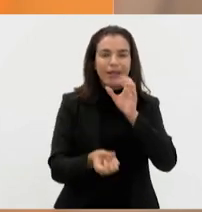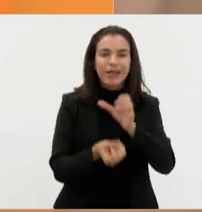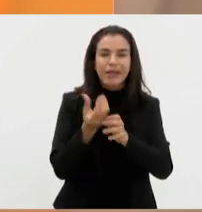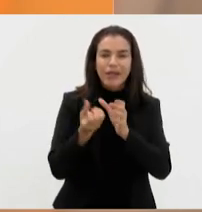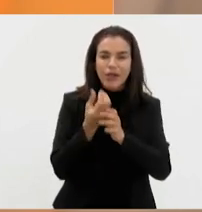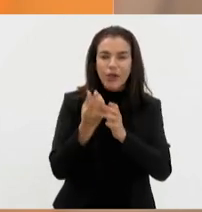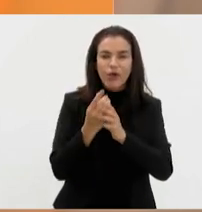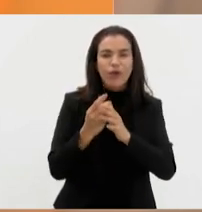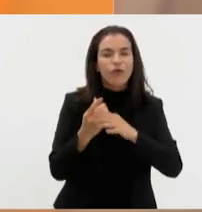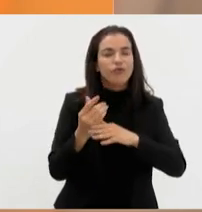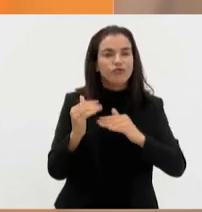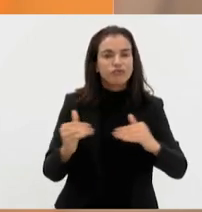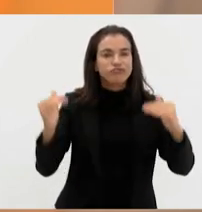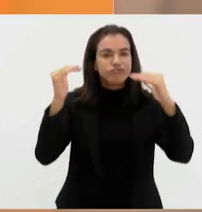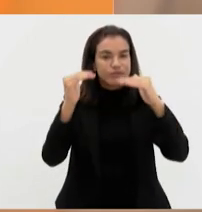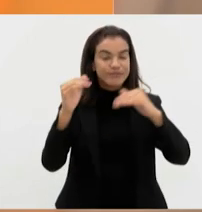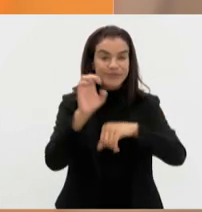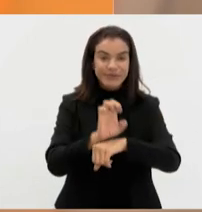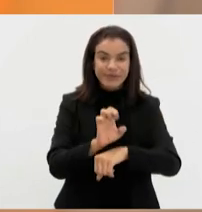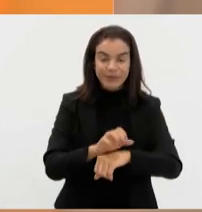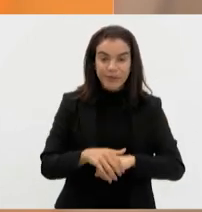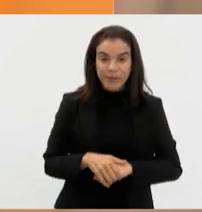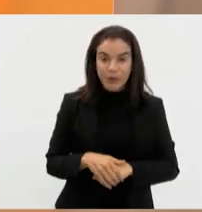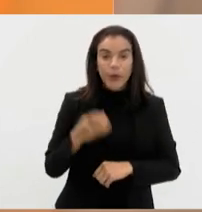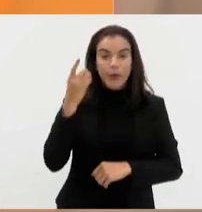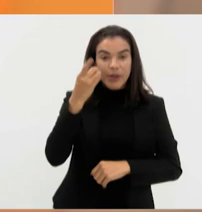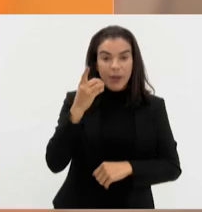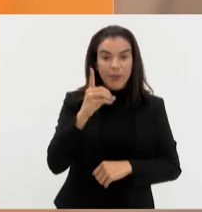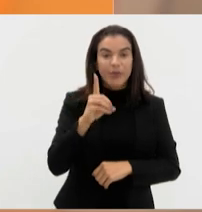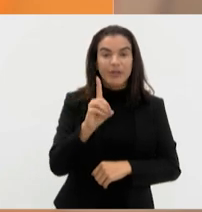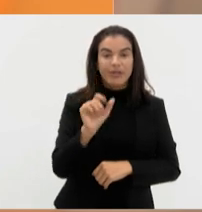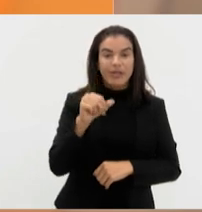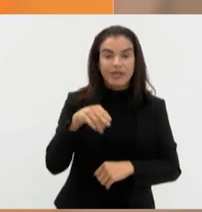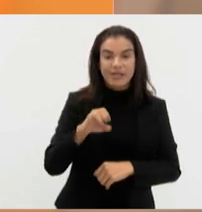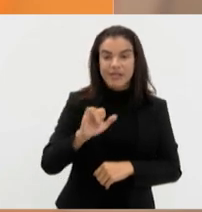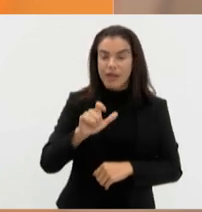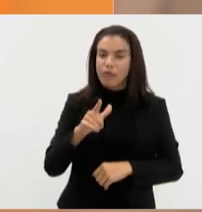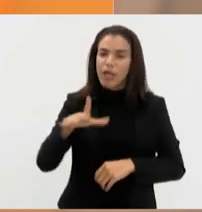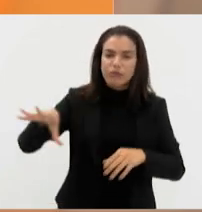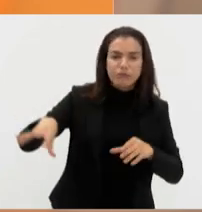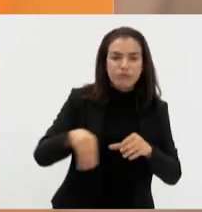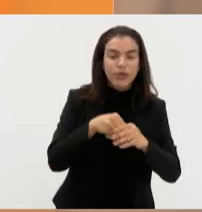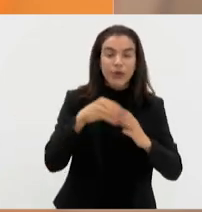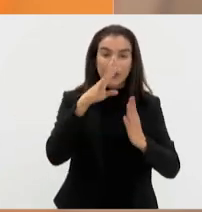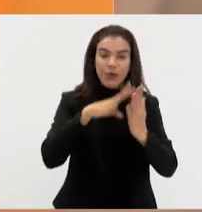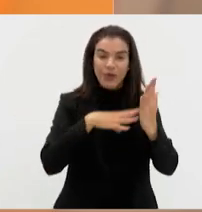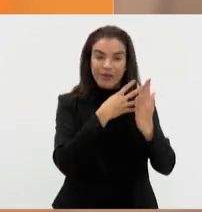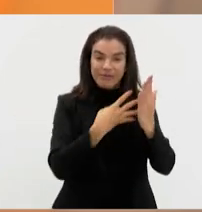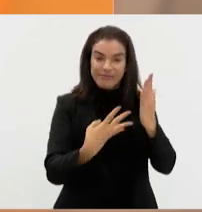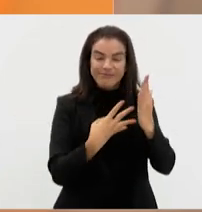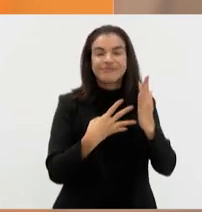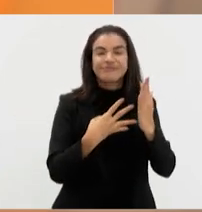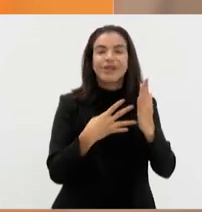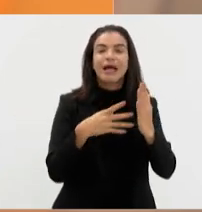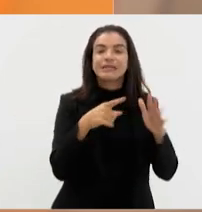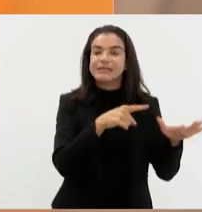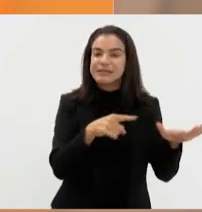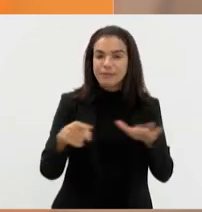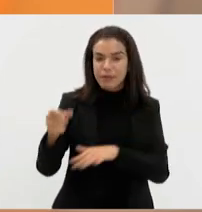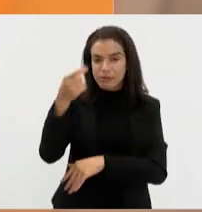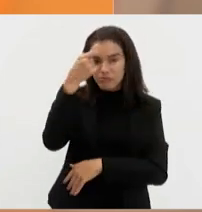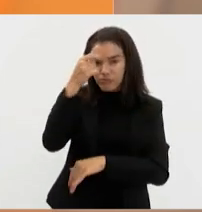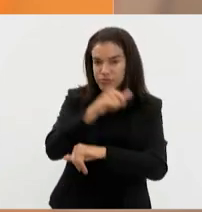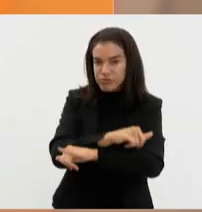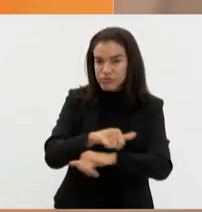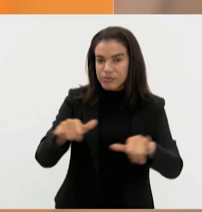Fundo Soberano do Estado. Já o deputado Daniel Librelon quer incluir no calendário do Estado a semana de